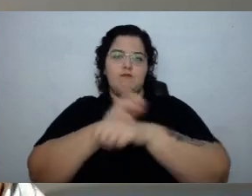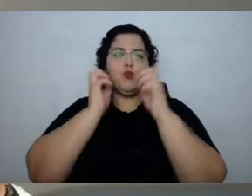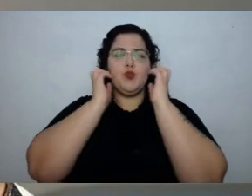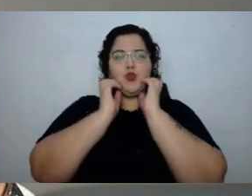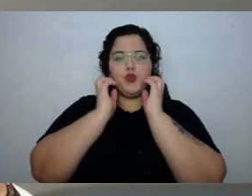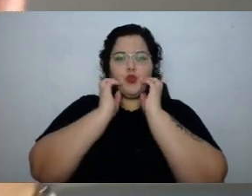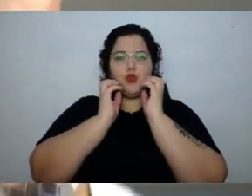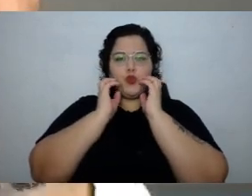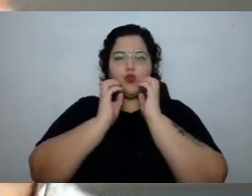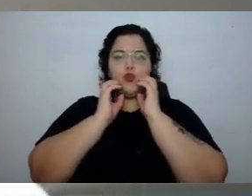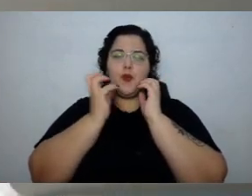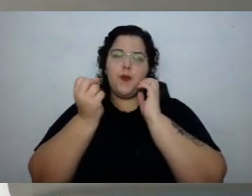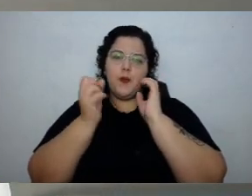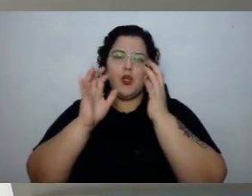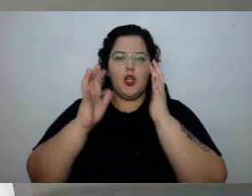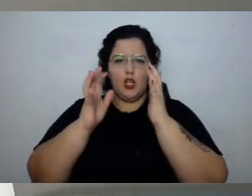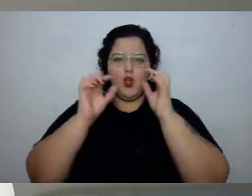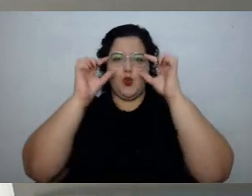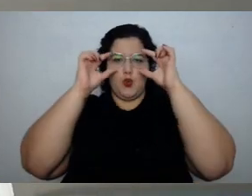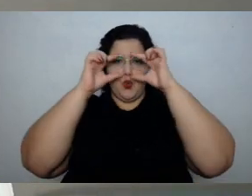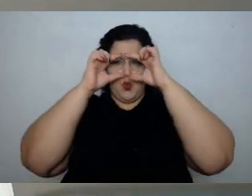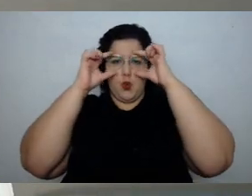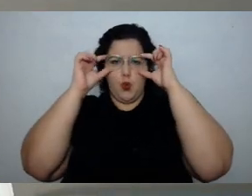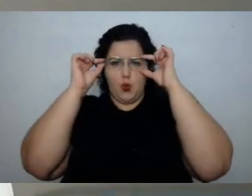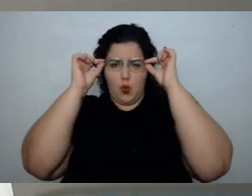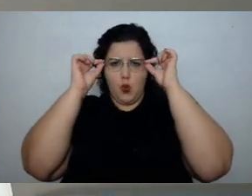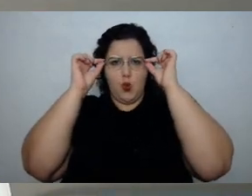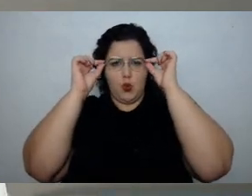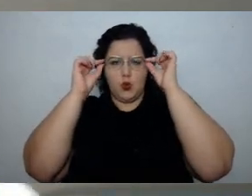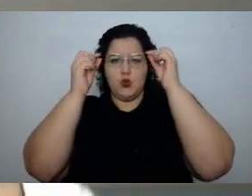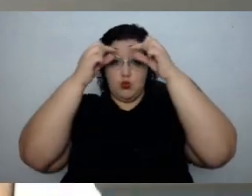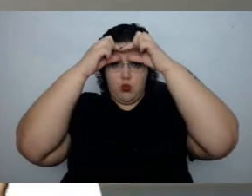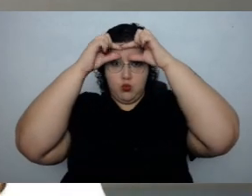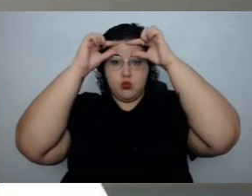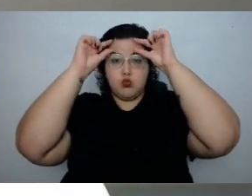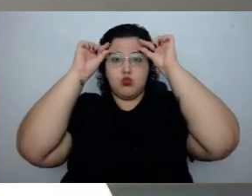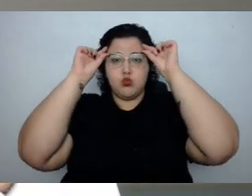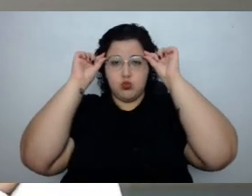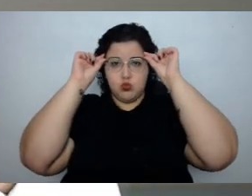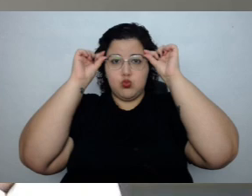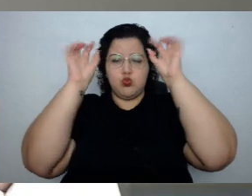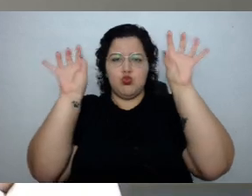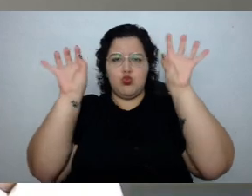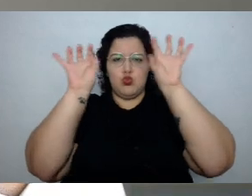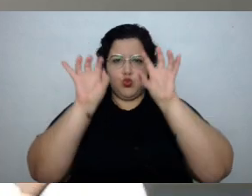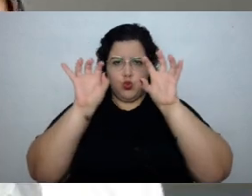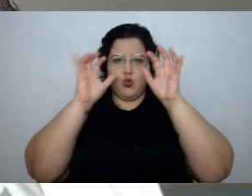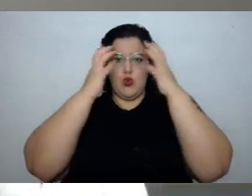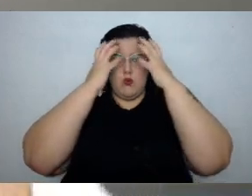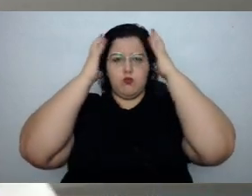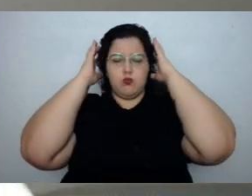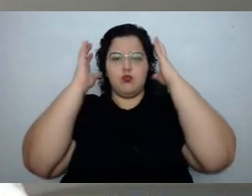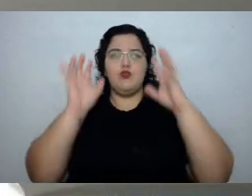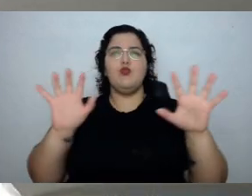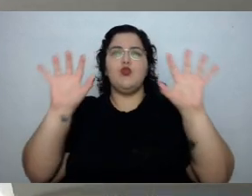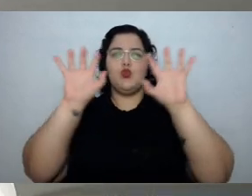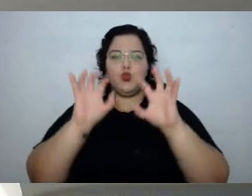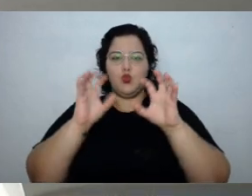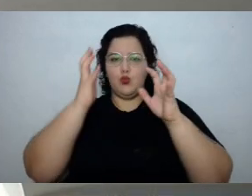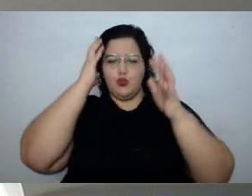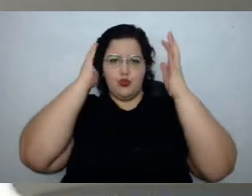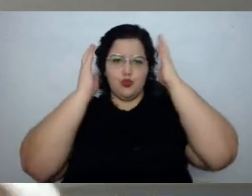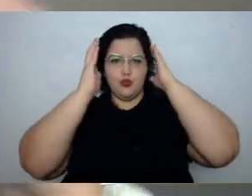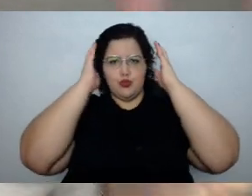baixinha, grisalhas, óculos de hastes finas e lentes transparentes, sobrancelhas grossas e escuras, cabelos escuros penteados